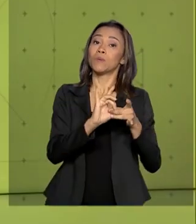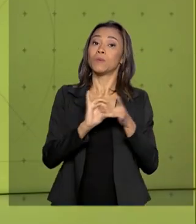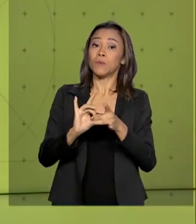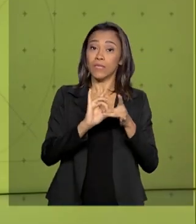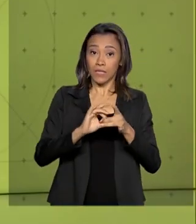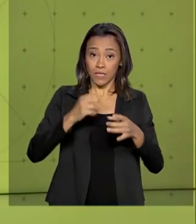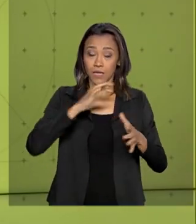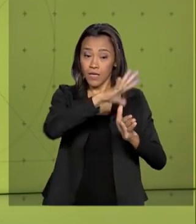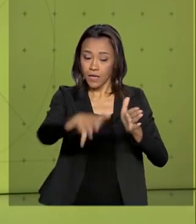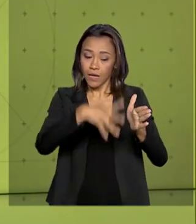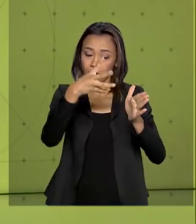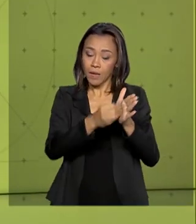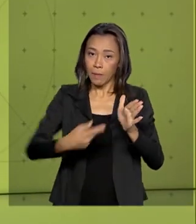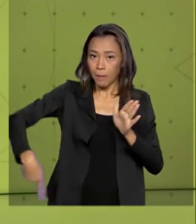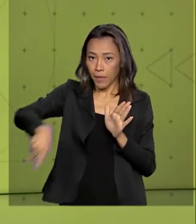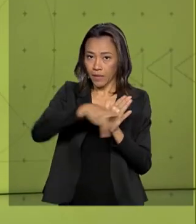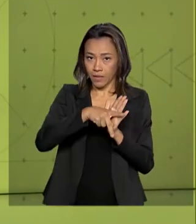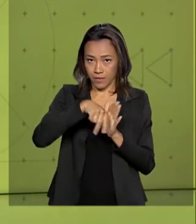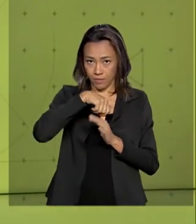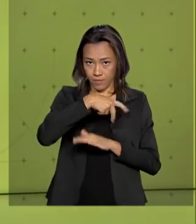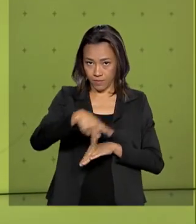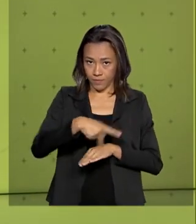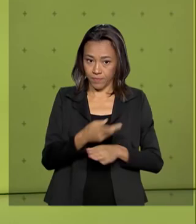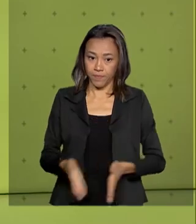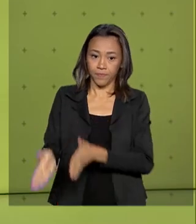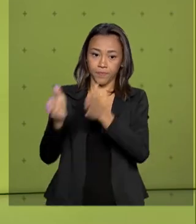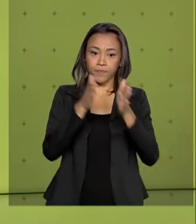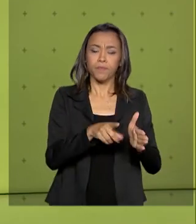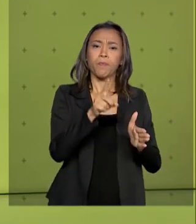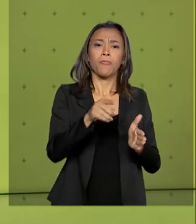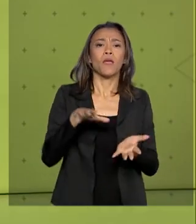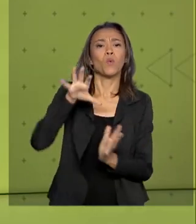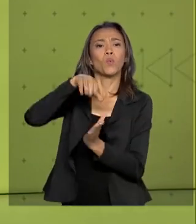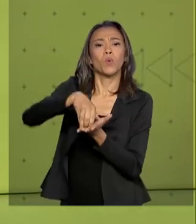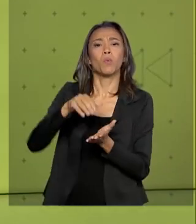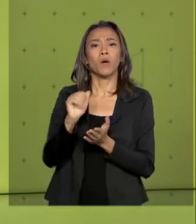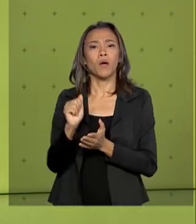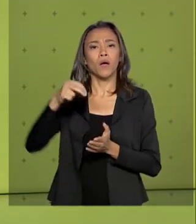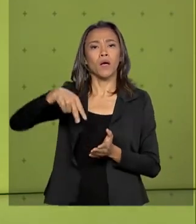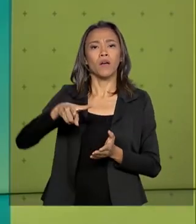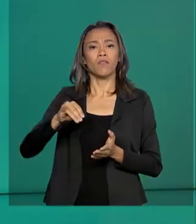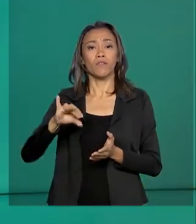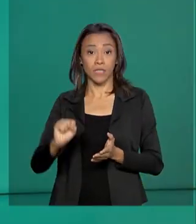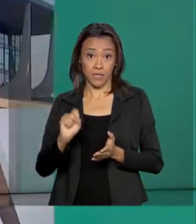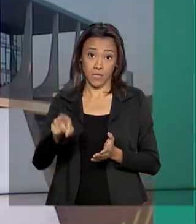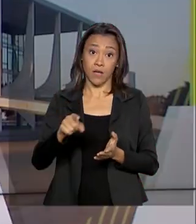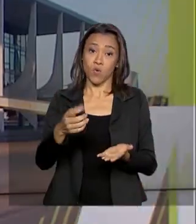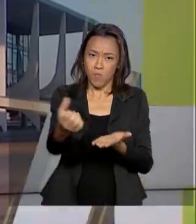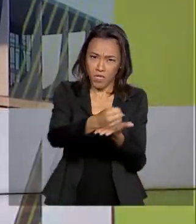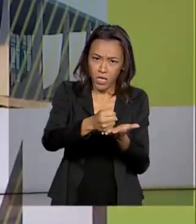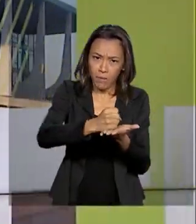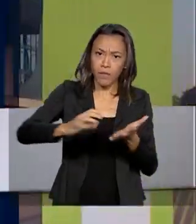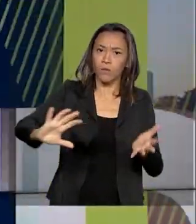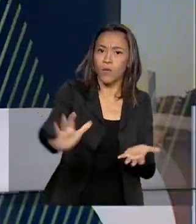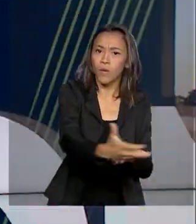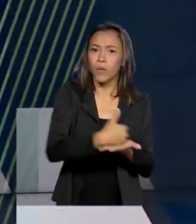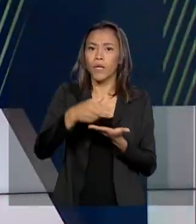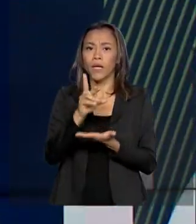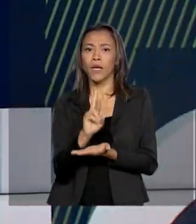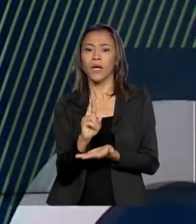a anvisa anunciou o recolhimento de lotes do medicamento cloridrato de ranitidina até agora